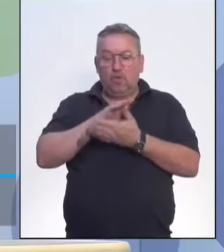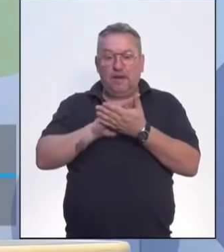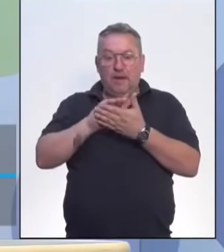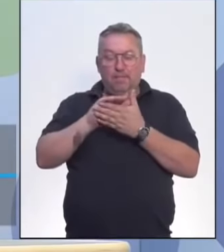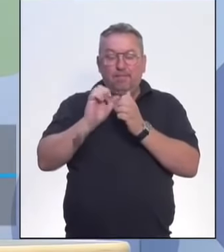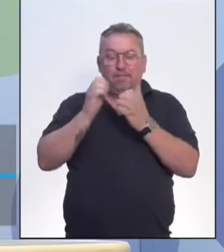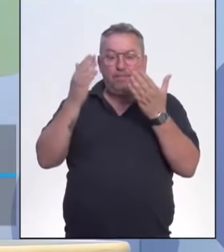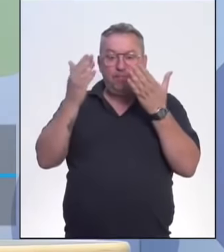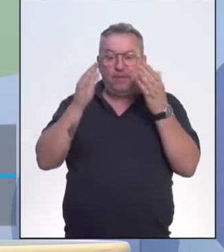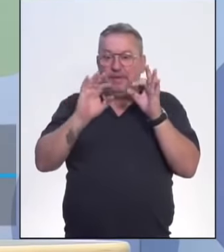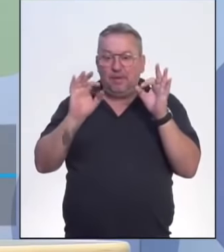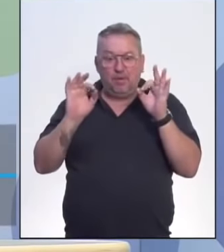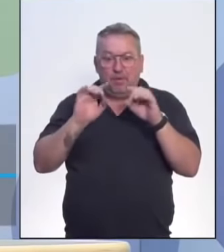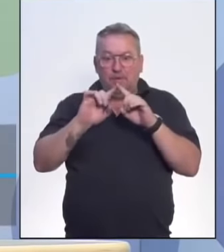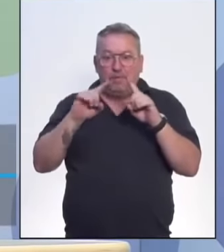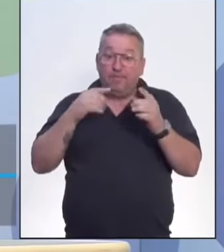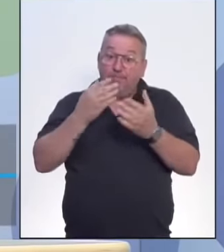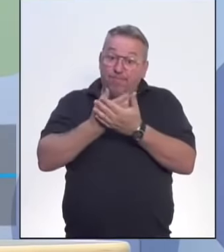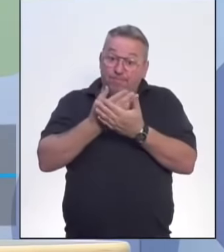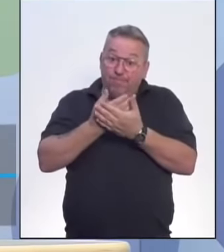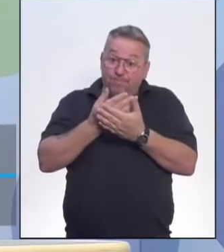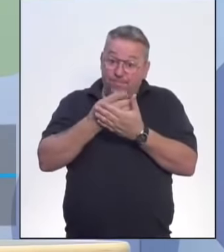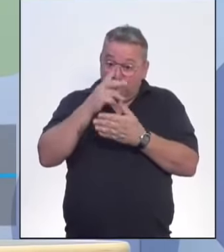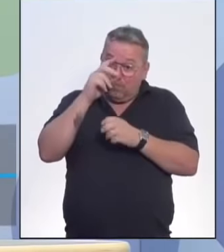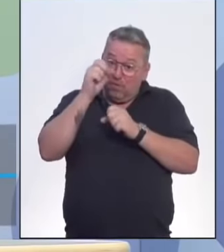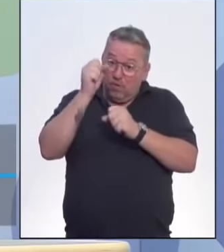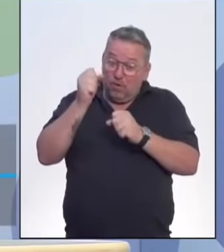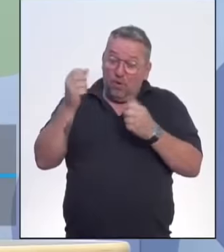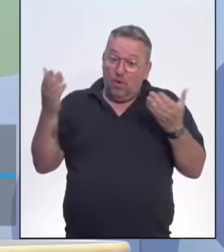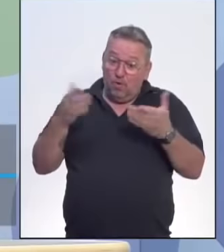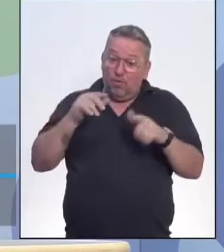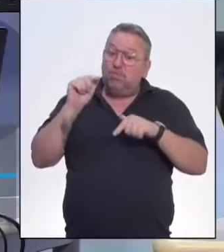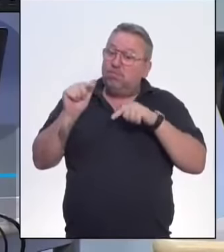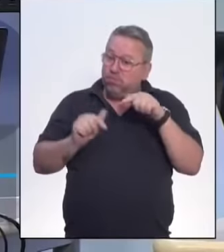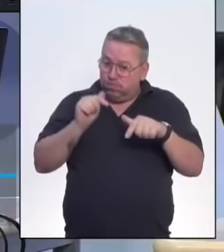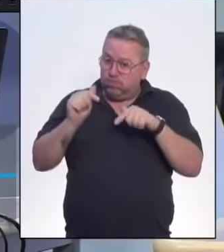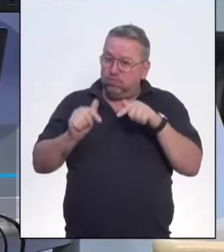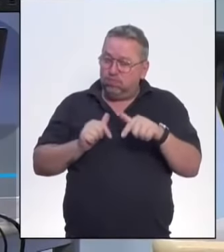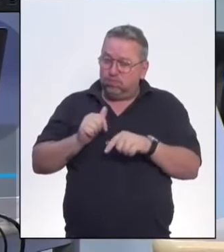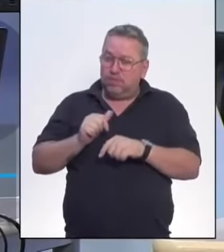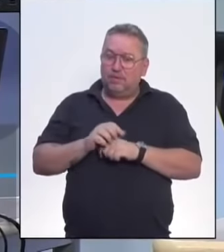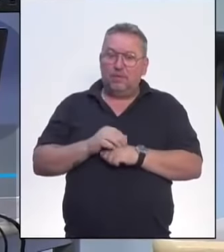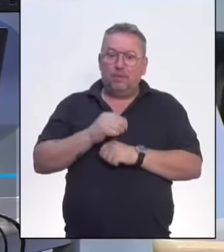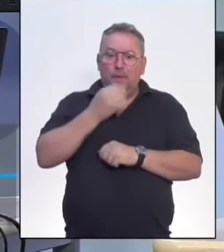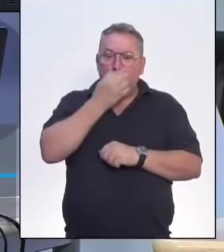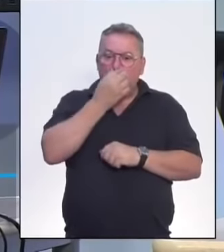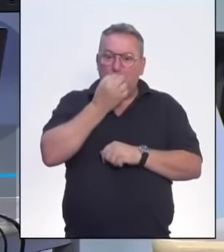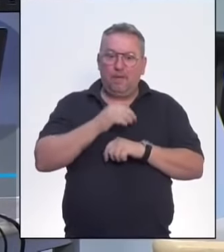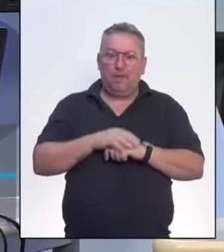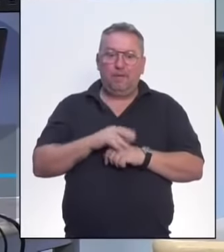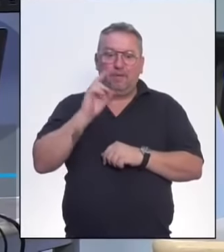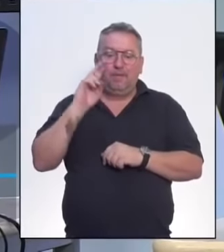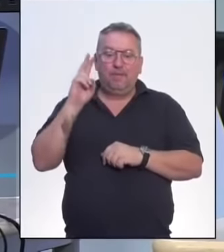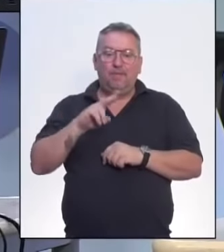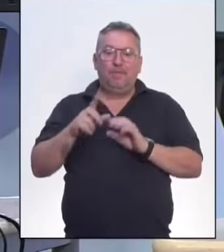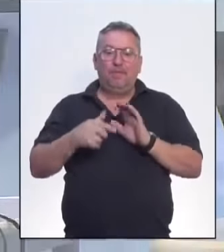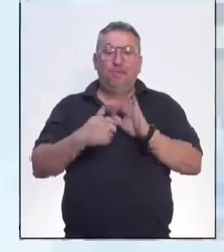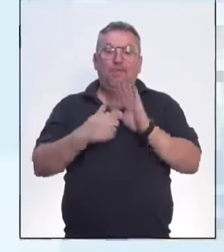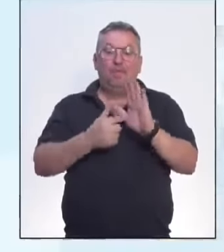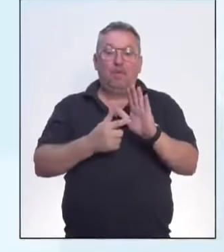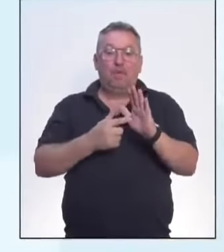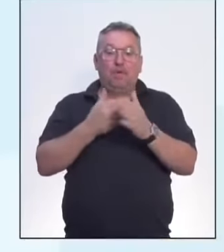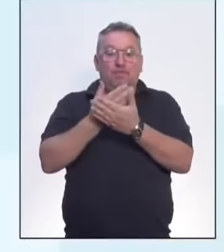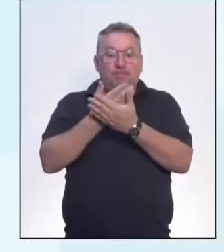Mas, como toda aula de estudos intensivos, o negócio hoje é trabalhar. Vamos lá? Então, vamos lá. Olha o que aparece aí. Semana